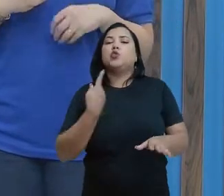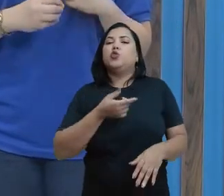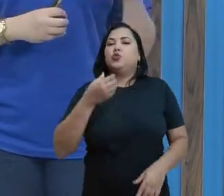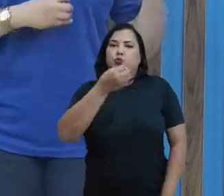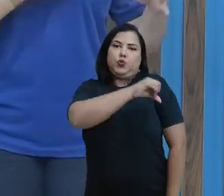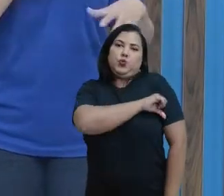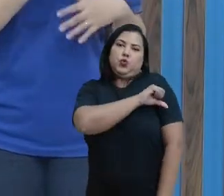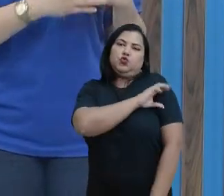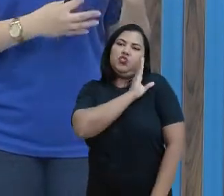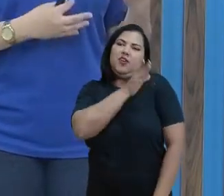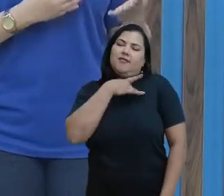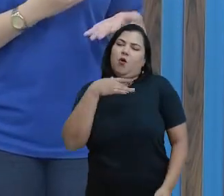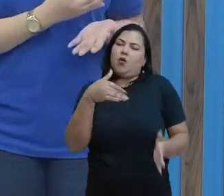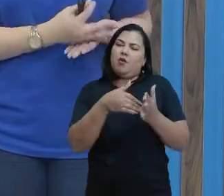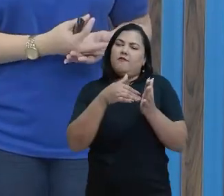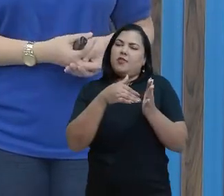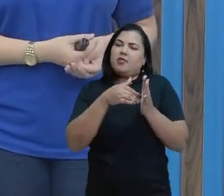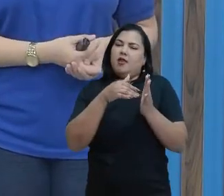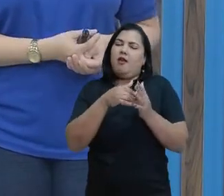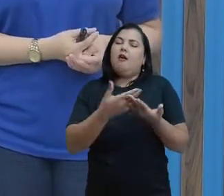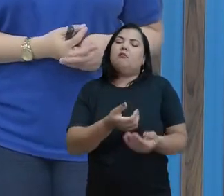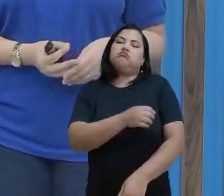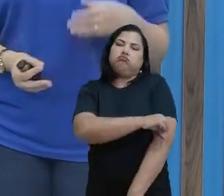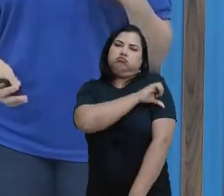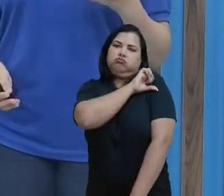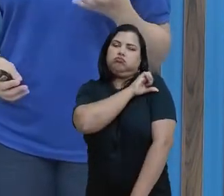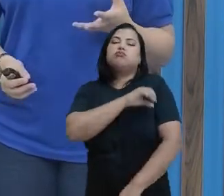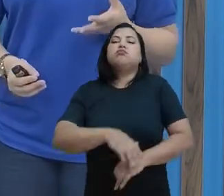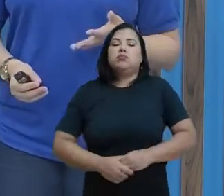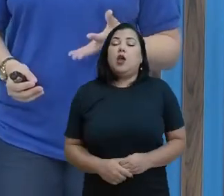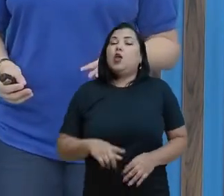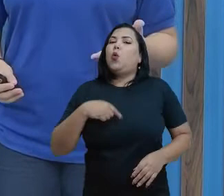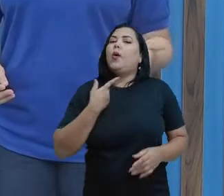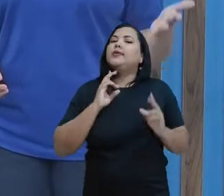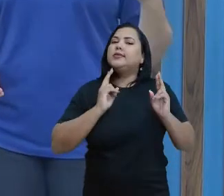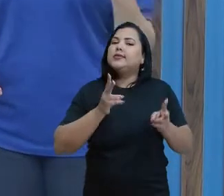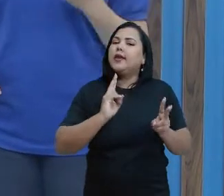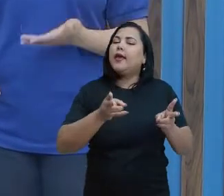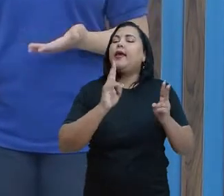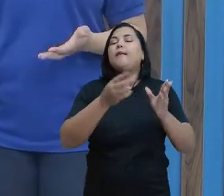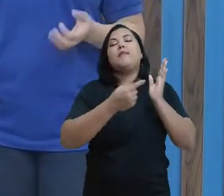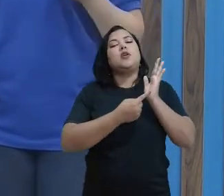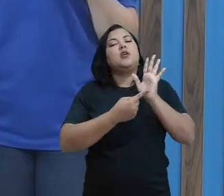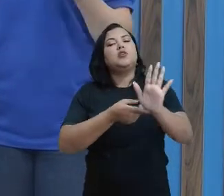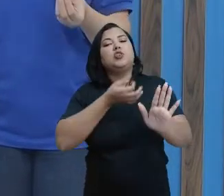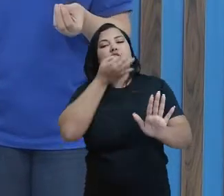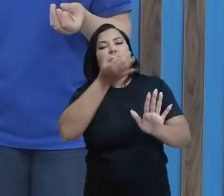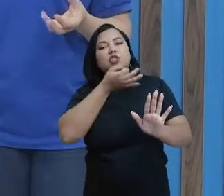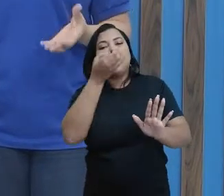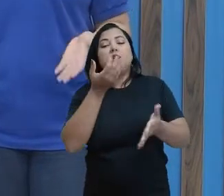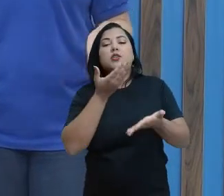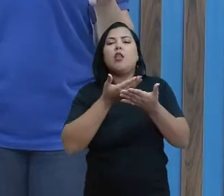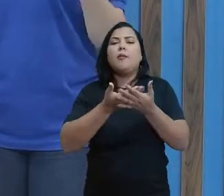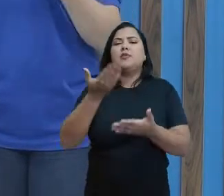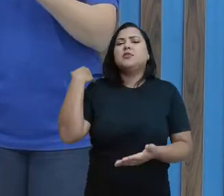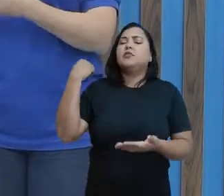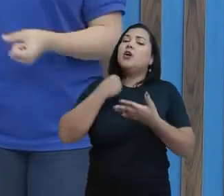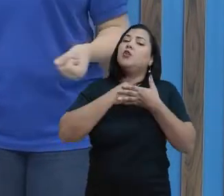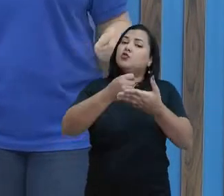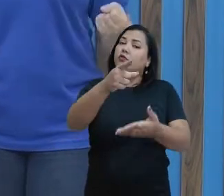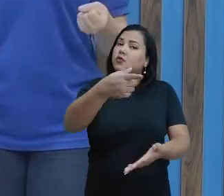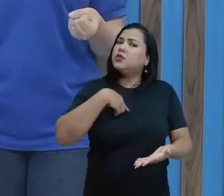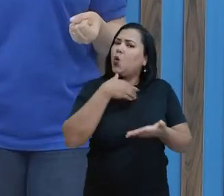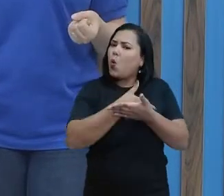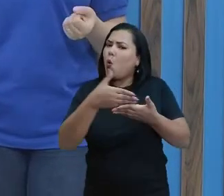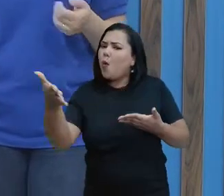está pegando o finalzinho, né, da parte do ensino fundamental, a gente sempre recomenda aulas anteriores, que ajuda com que você tenha o